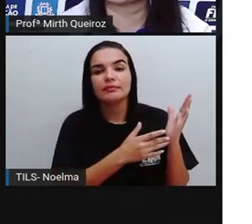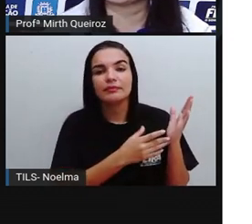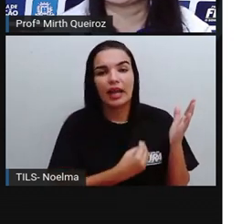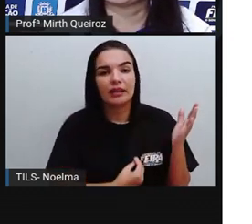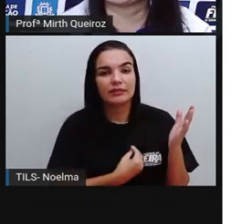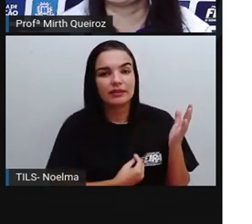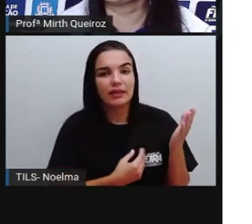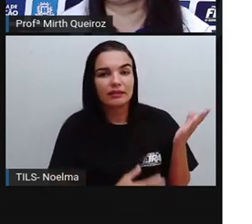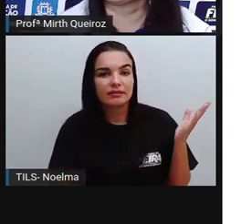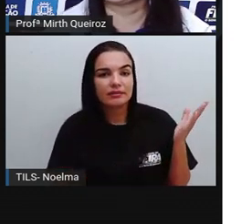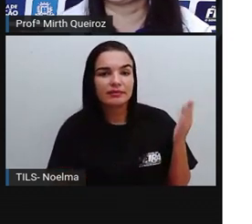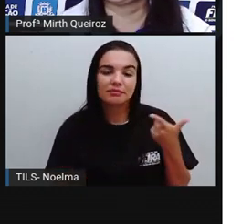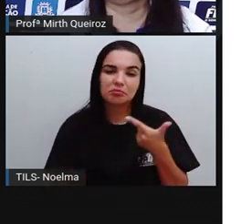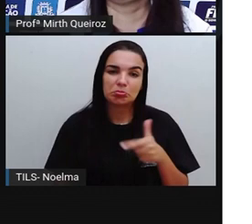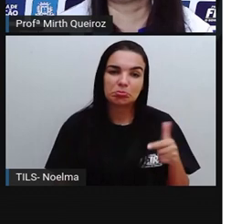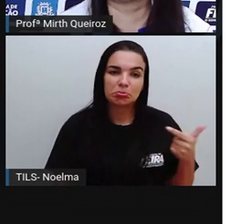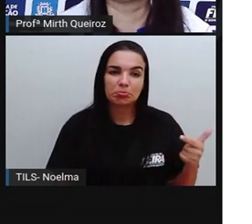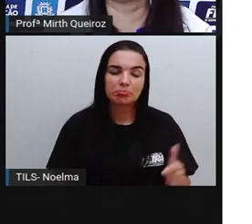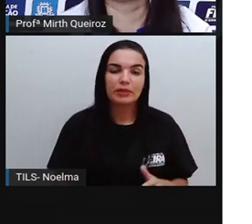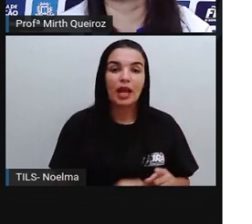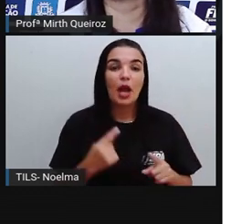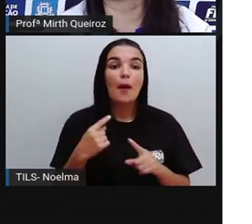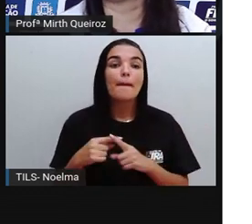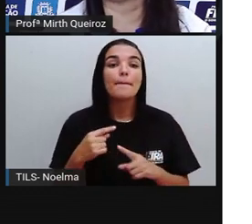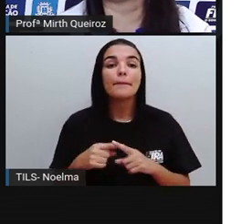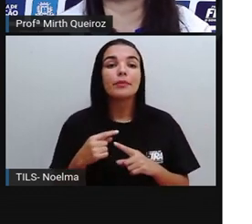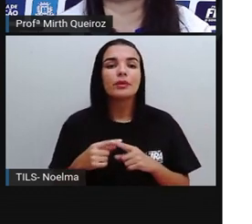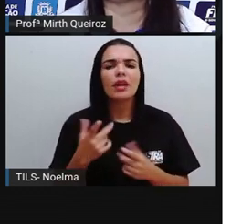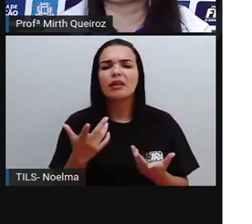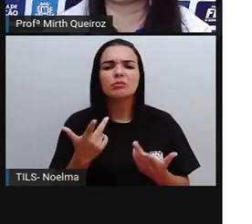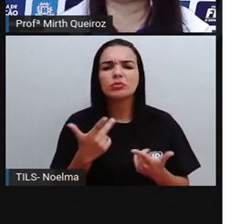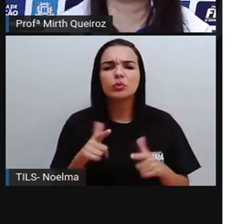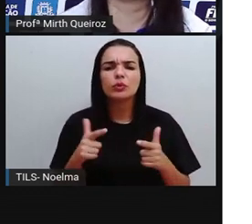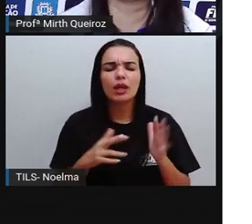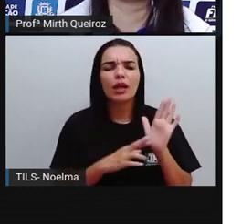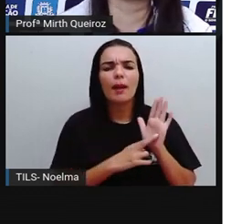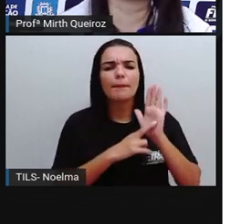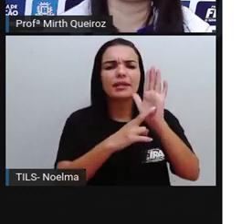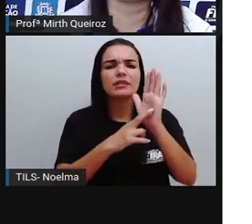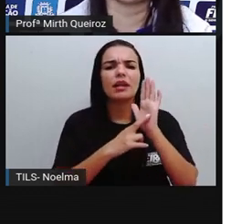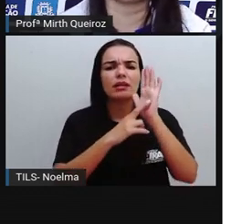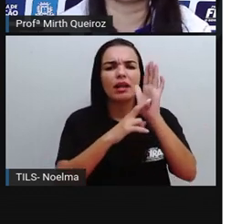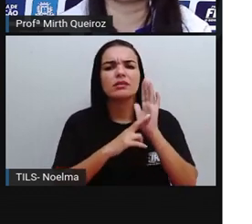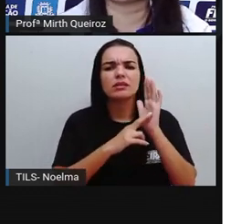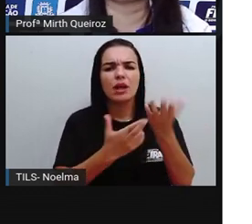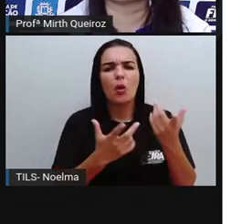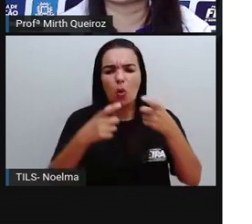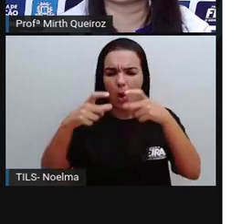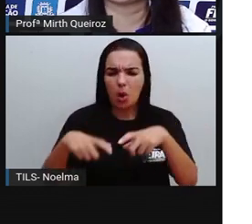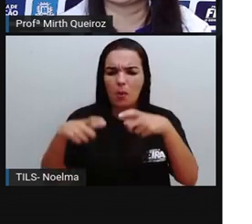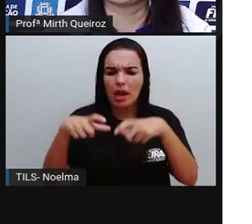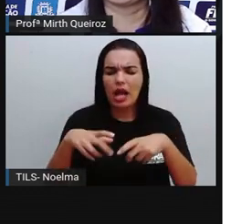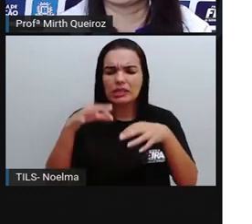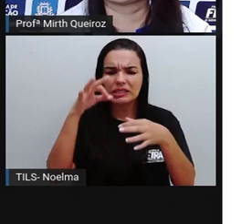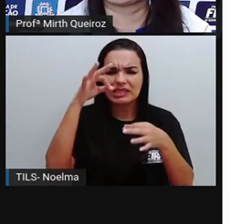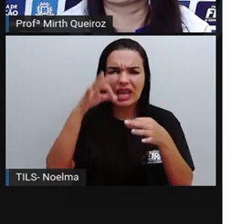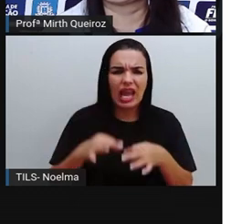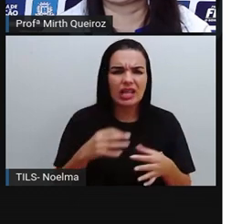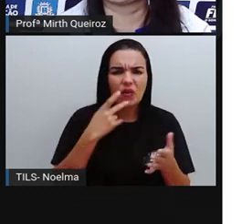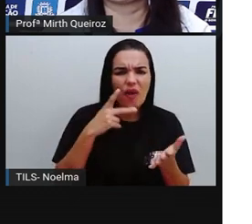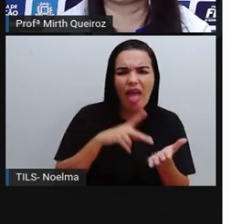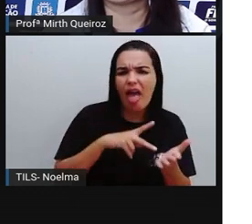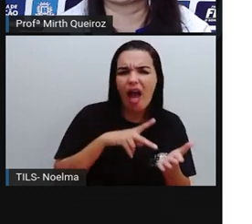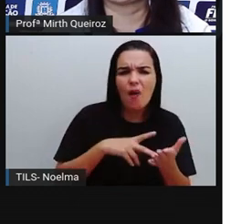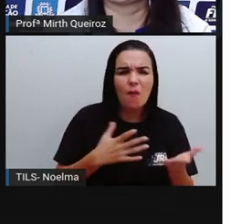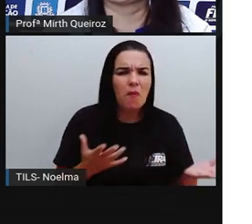exista? Não, né? Por que que não está representando? O que que ele estaria representando, então, através